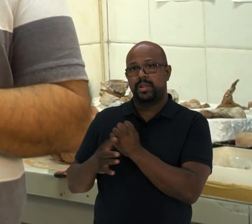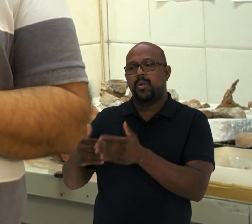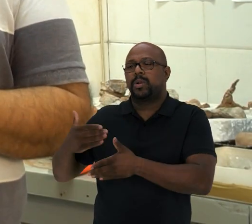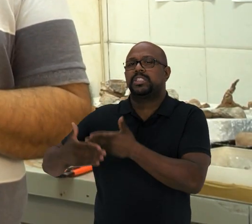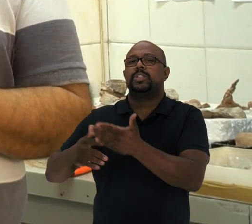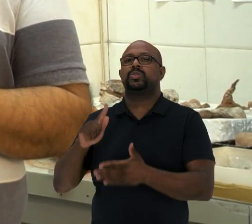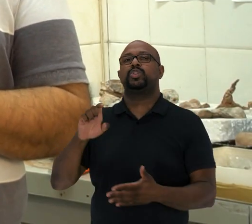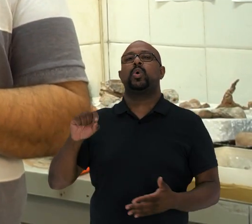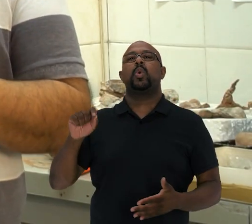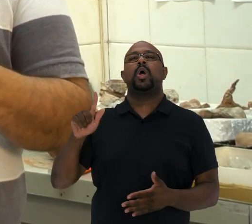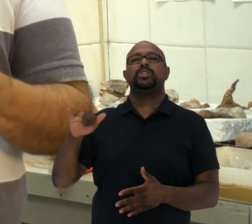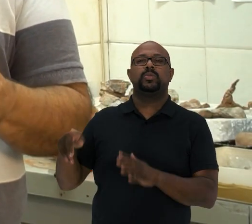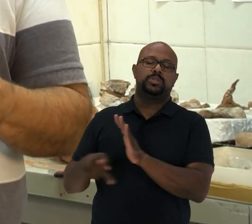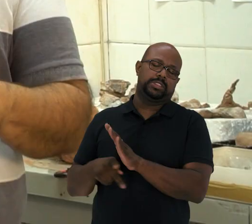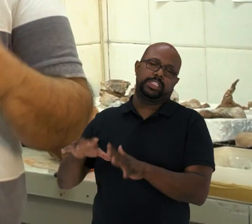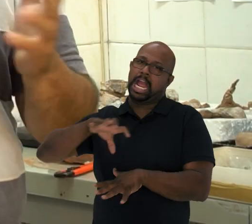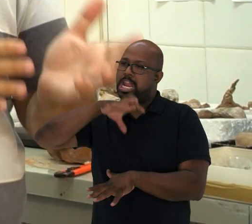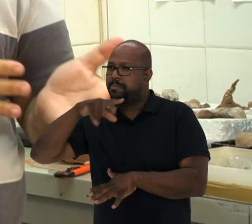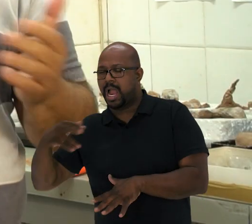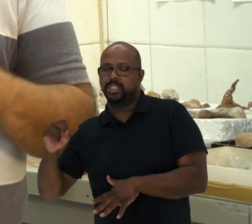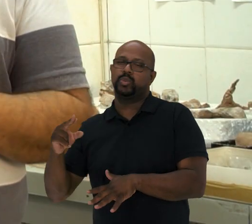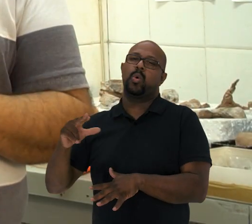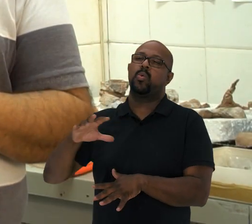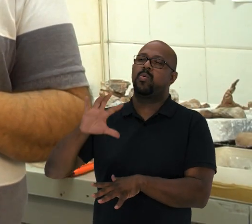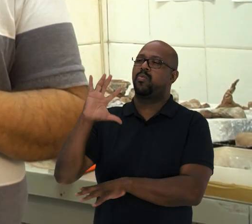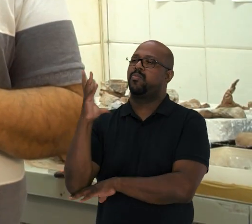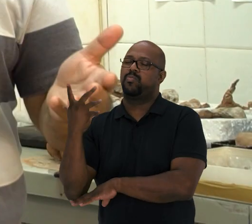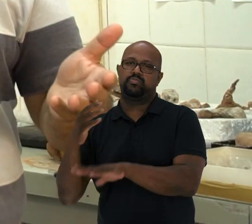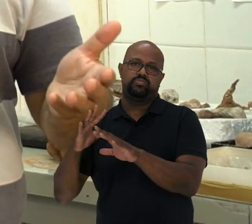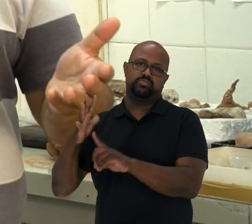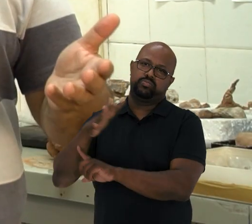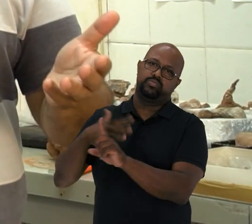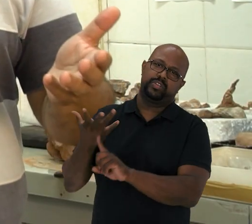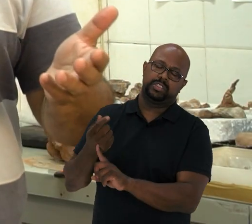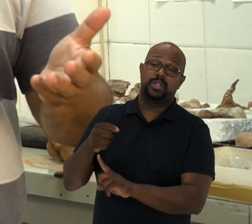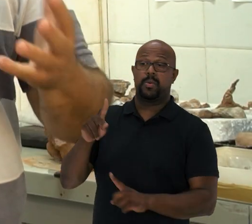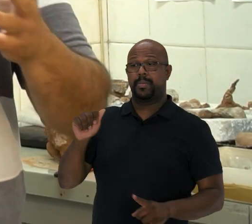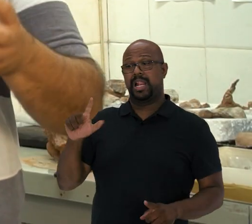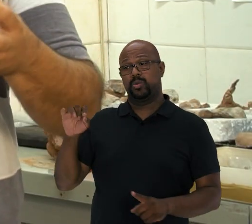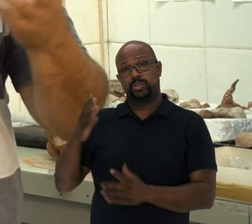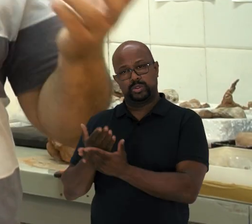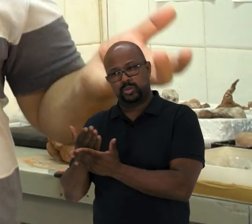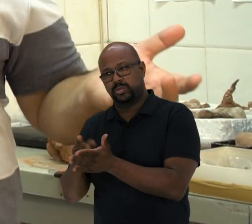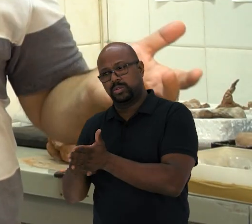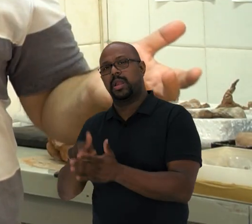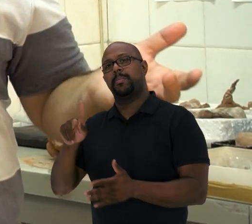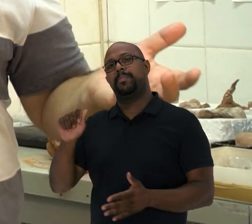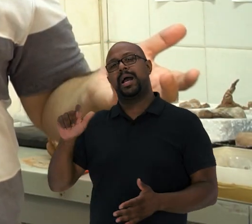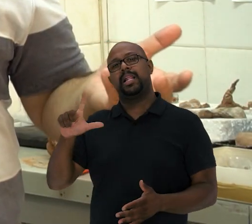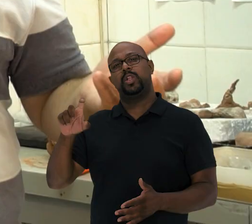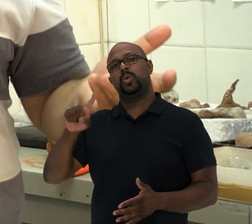preservados por algum processo geológico de organismos, sejam animais ou vegetais. Na paleontologia, então, quando estuda animais, a gente